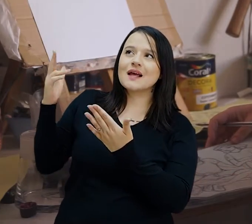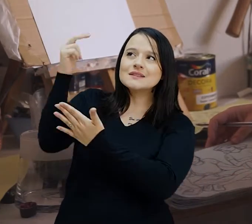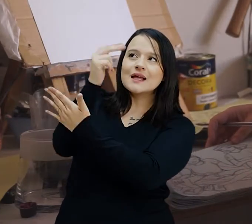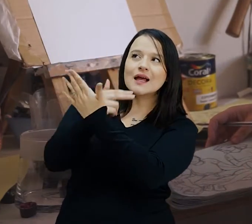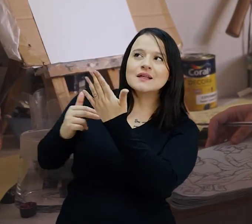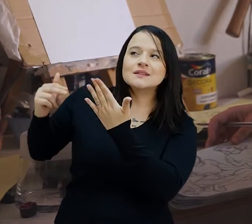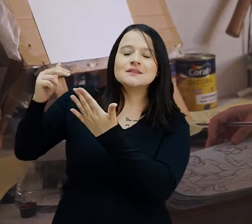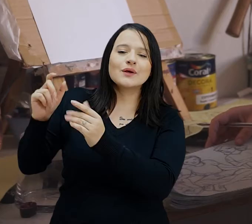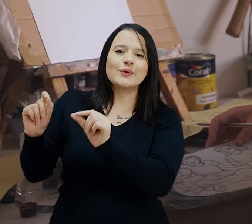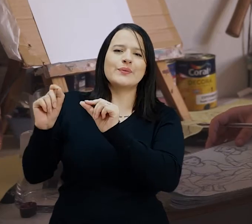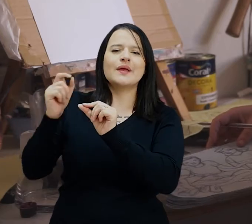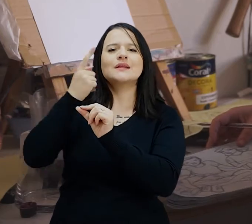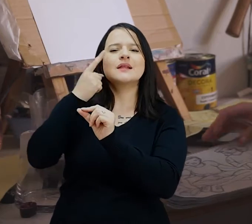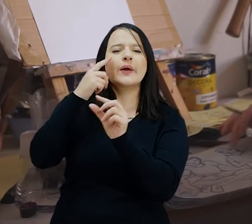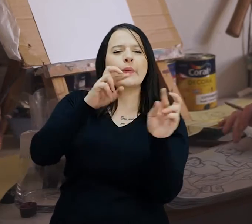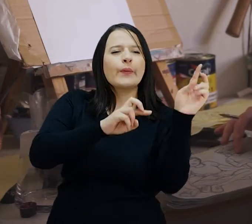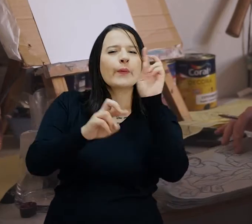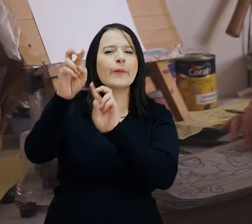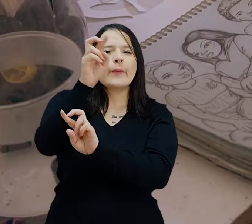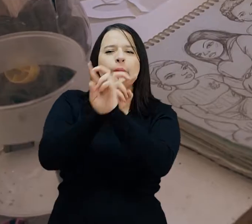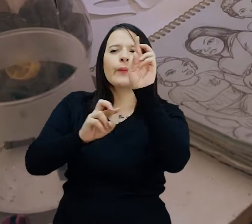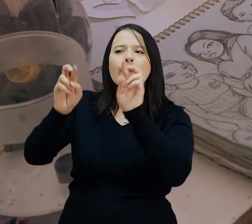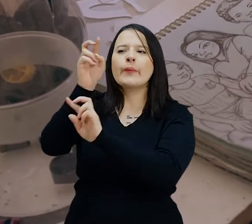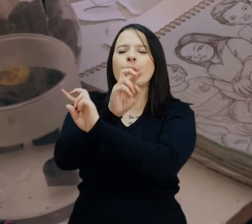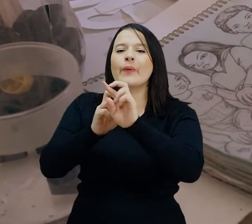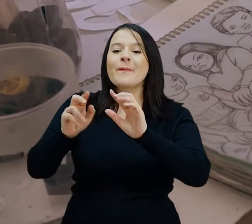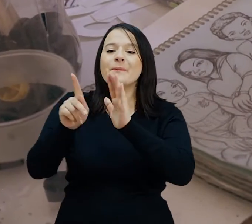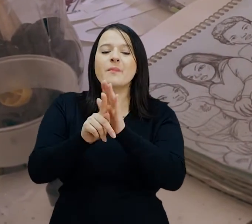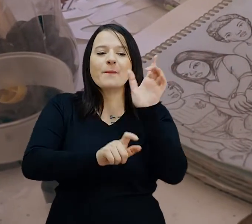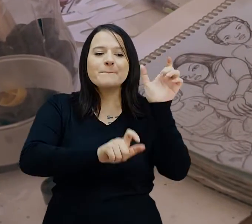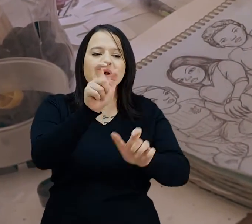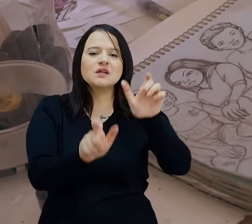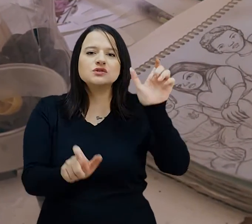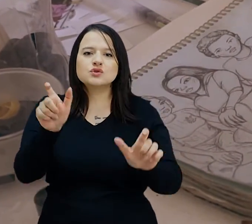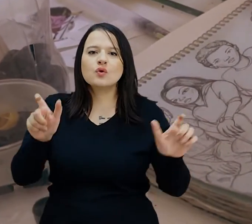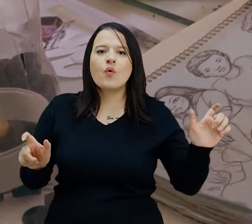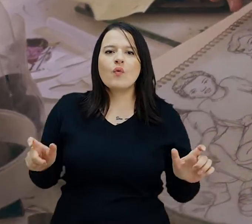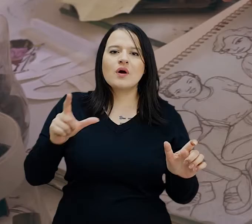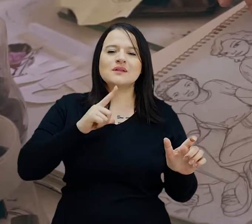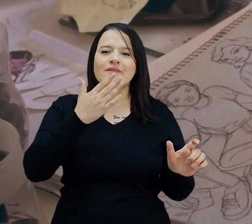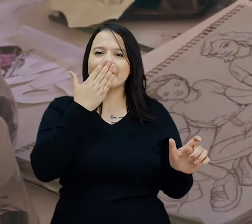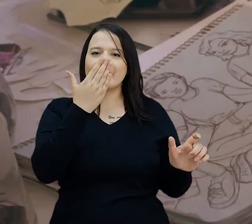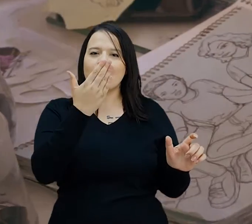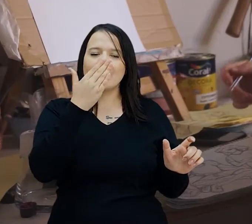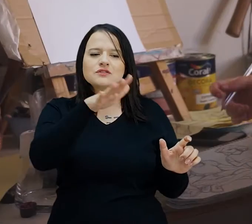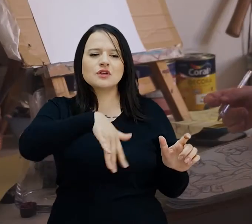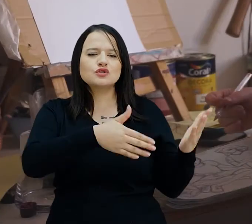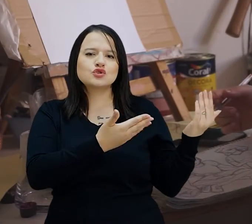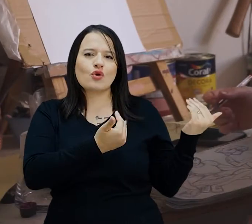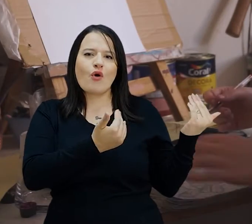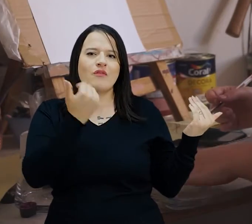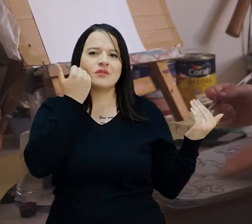aqui, ele é um desenho de observação com pessoas na minha